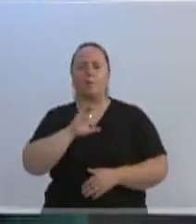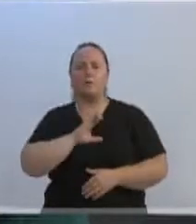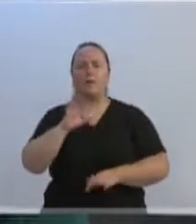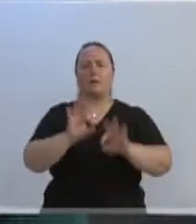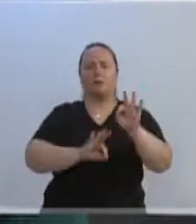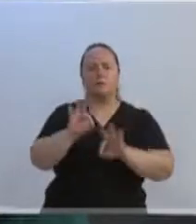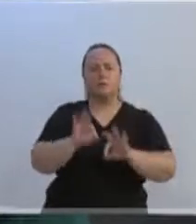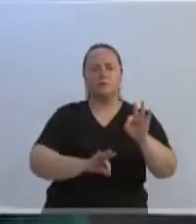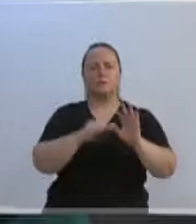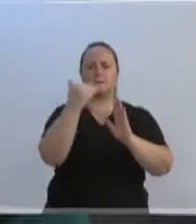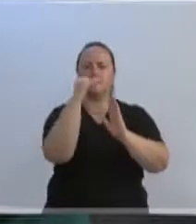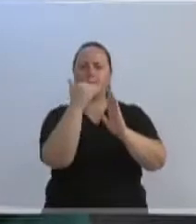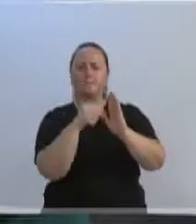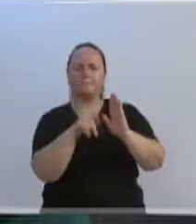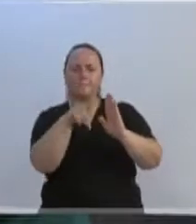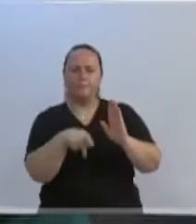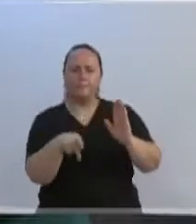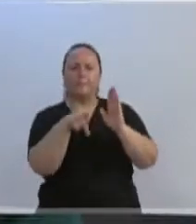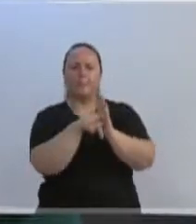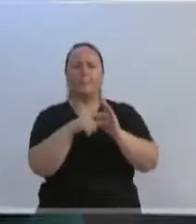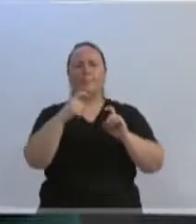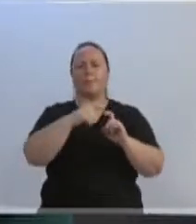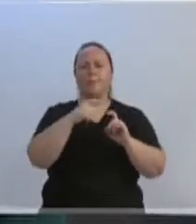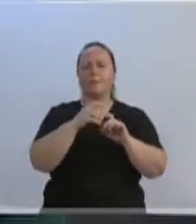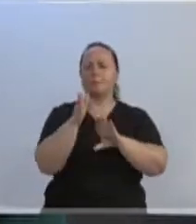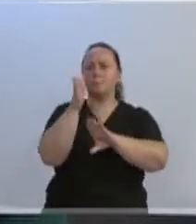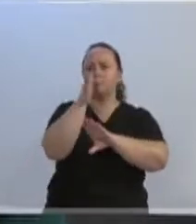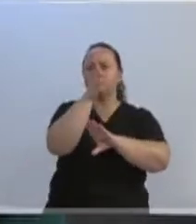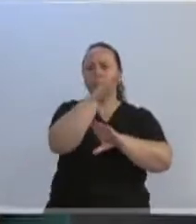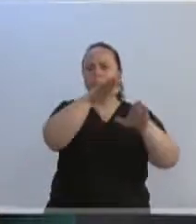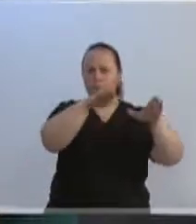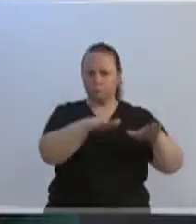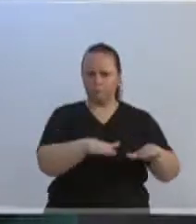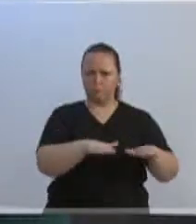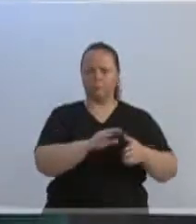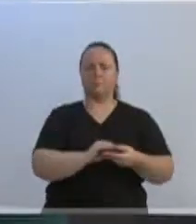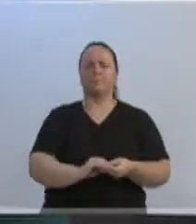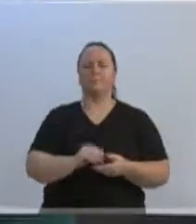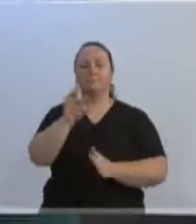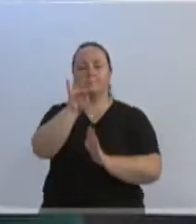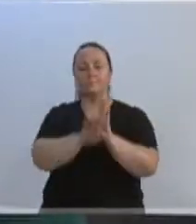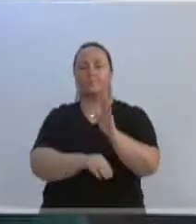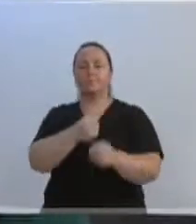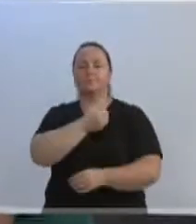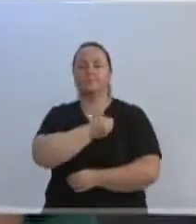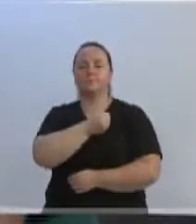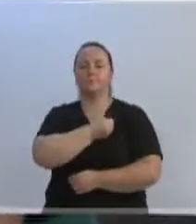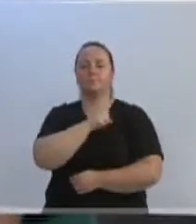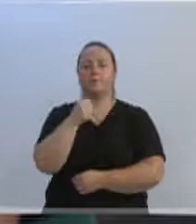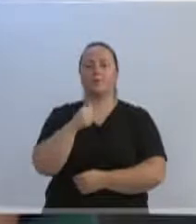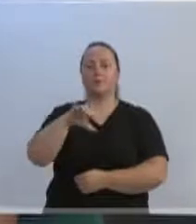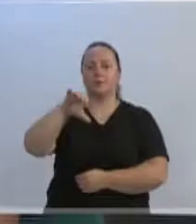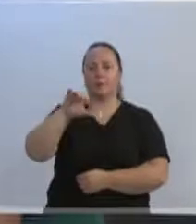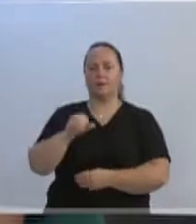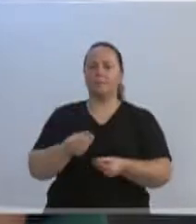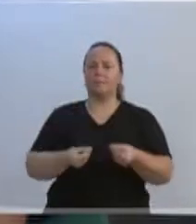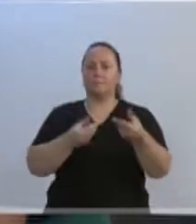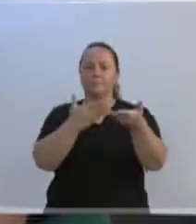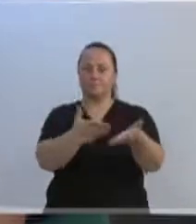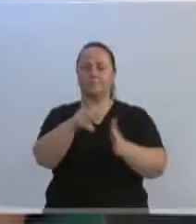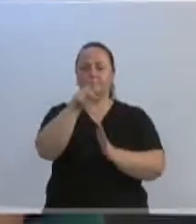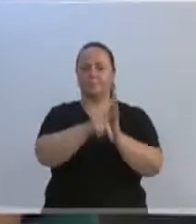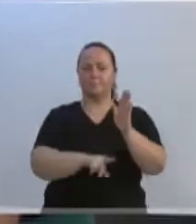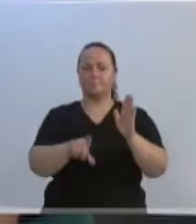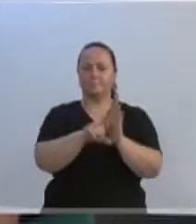de residência médica e dá outras providências a mensagem número 89 de 2017 encaminhando o projeto de lei complementar